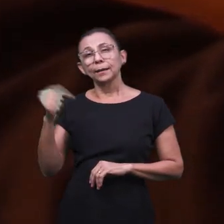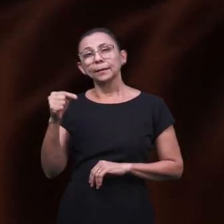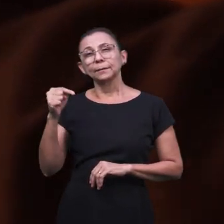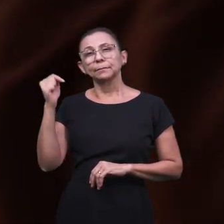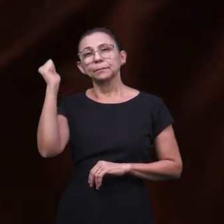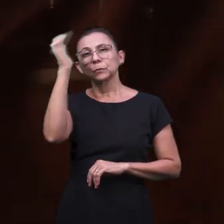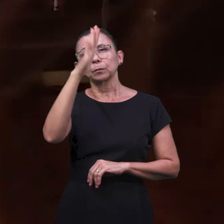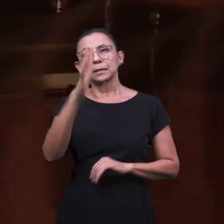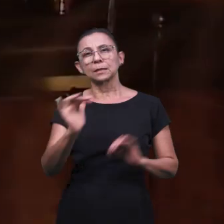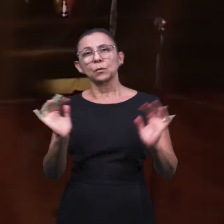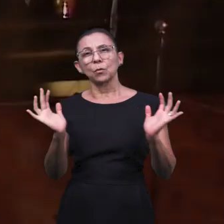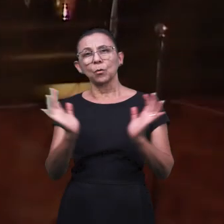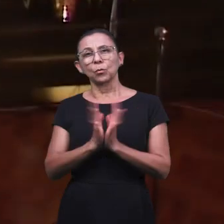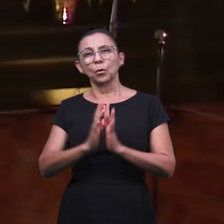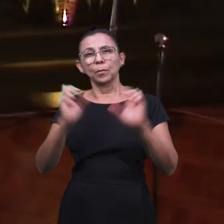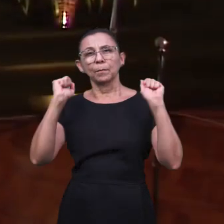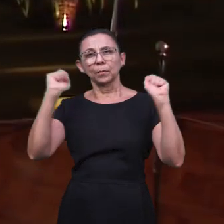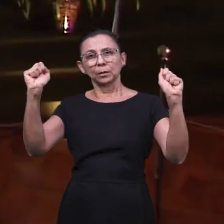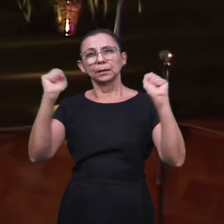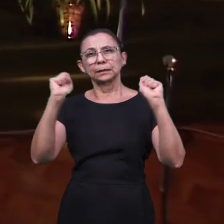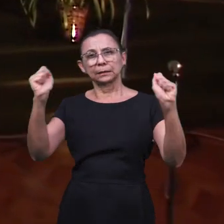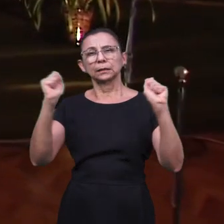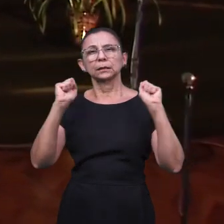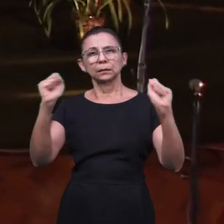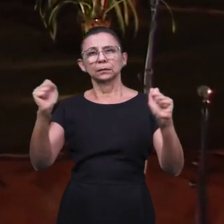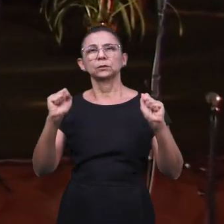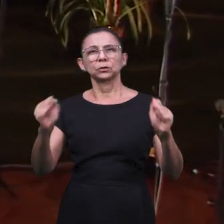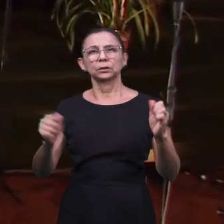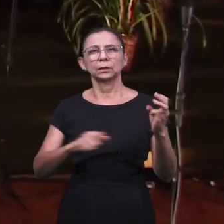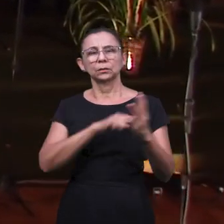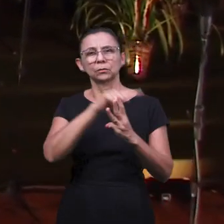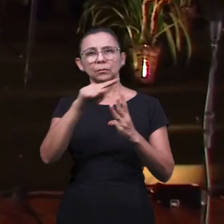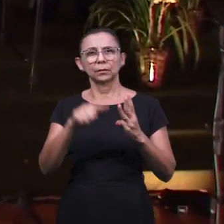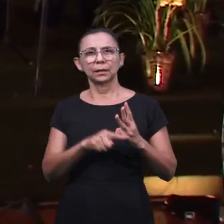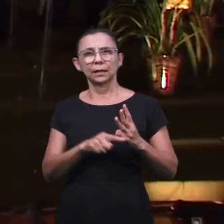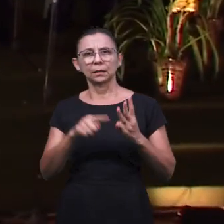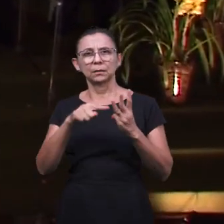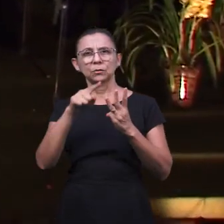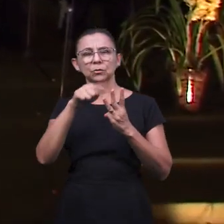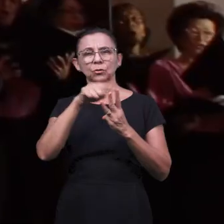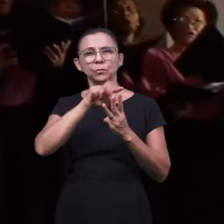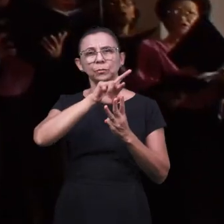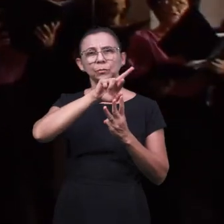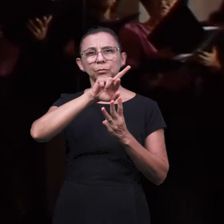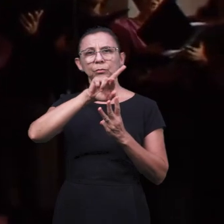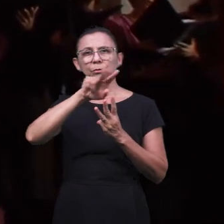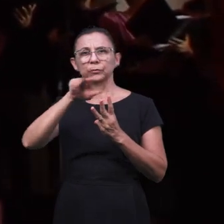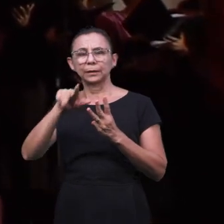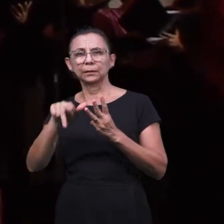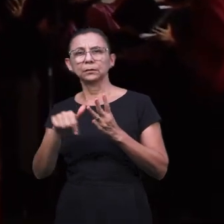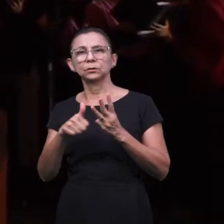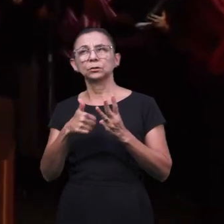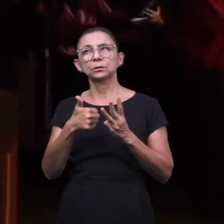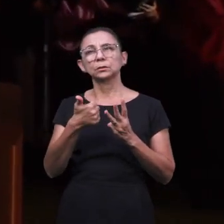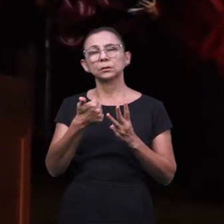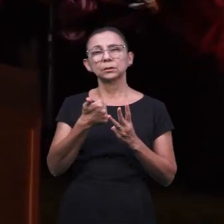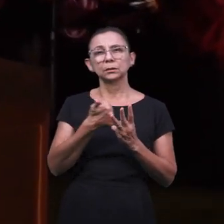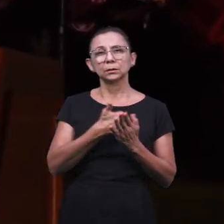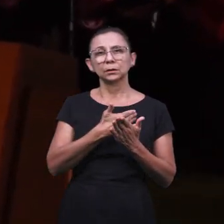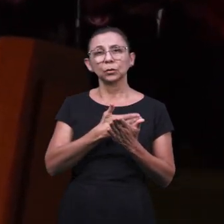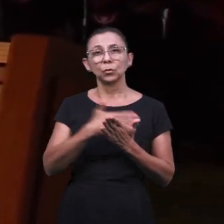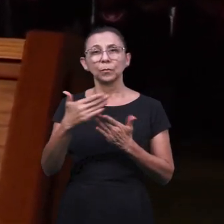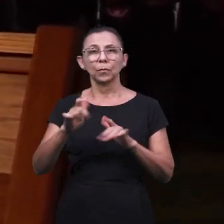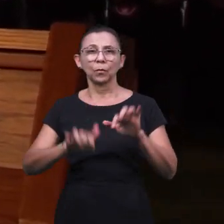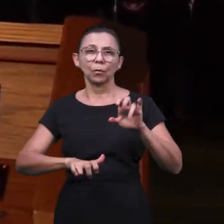os órgãos entre os protestantes, presbiteriano, metodista, ou o que seja, né? Era ali que tinha, então, surgido os órgãos,